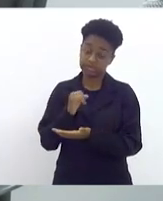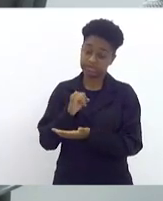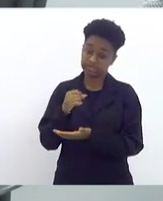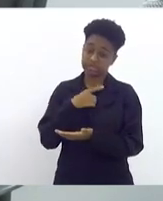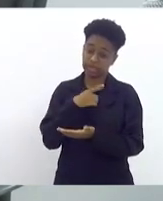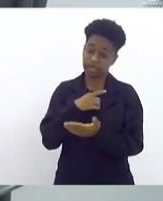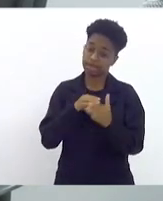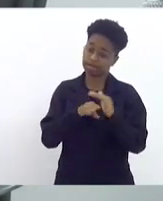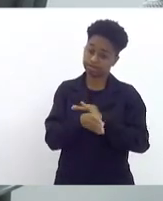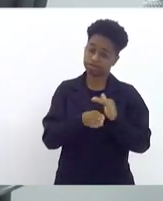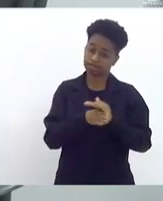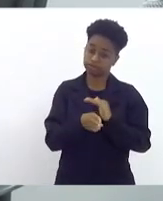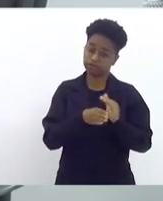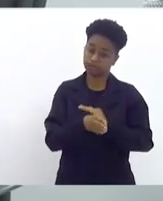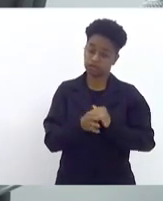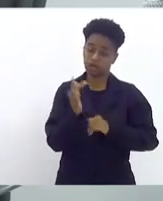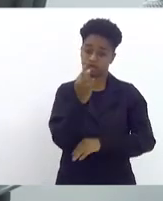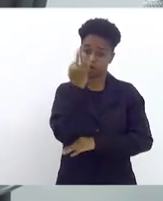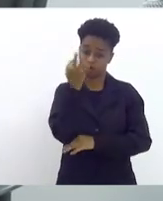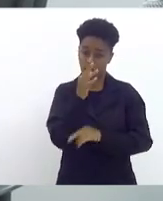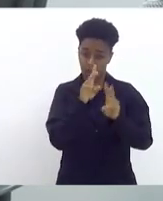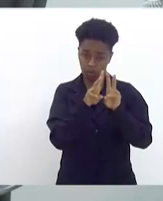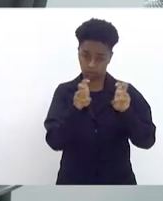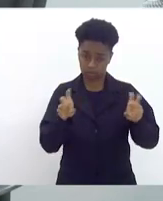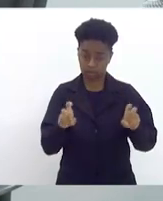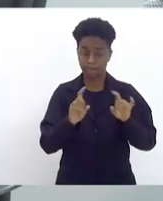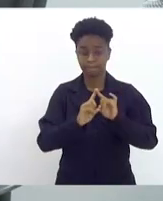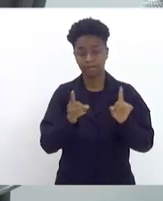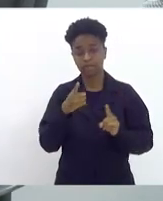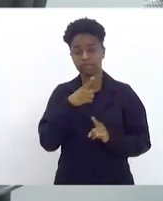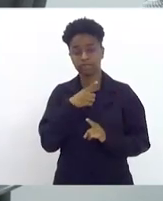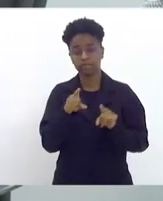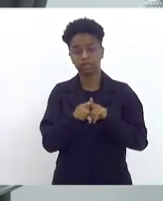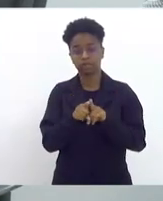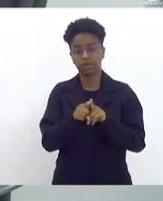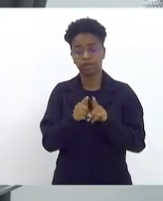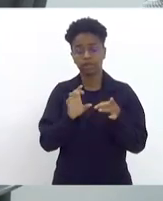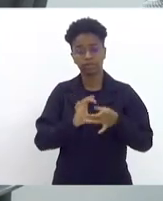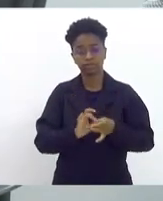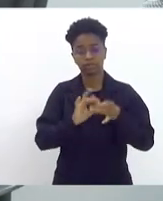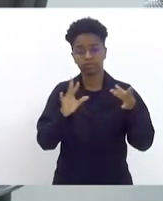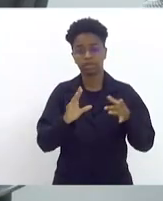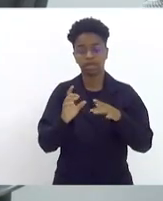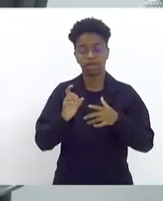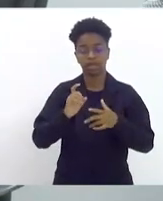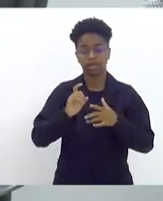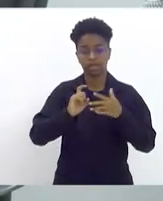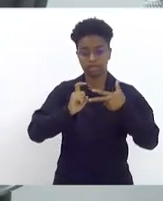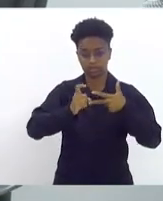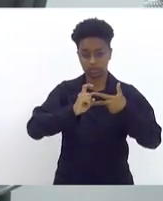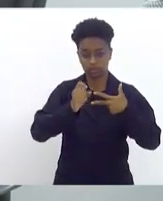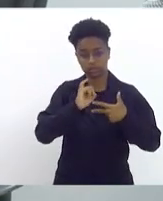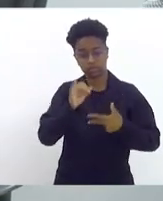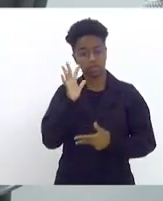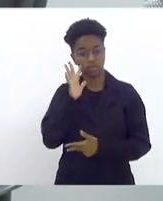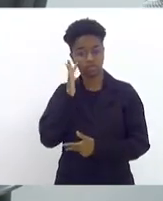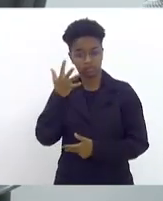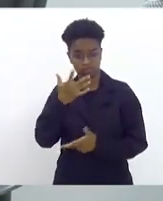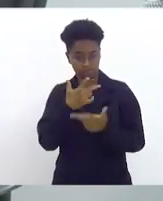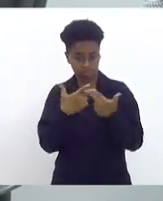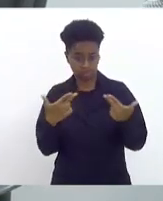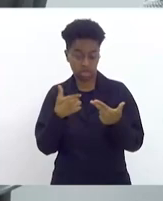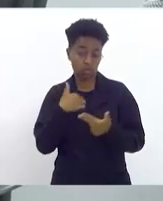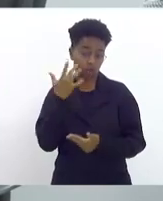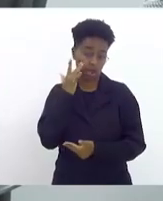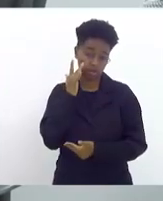de competência formal sobre o tema Mas ele tem um condão de autorizar o poder executivo na tomada de decisões eu considero que não